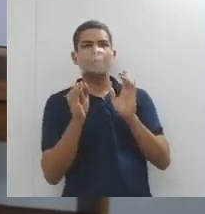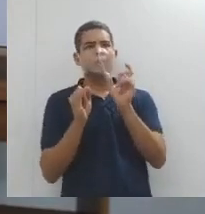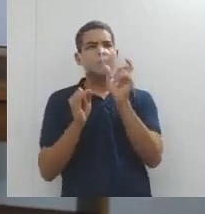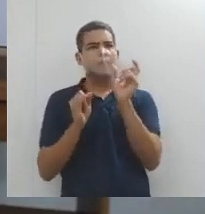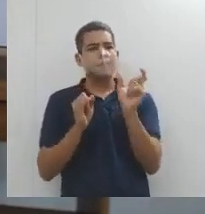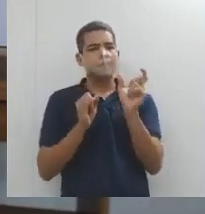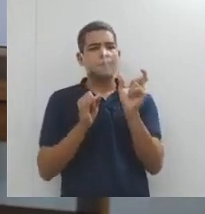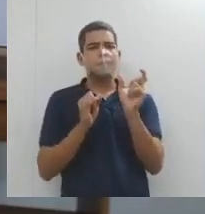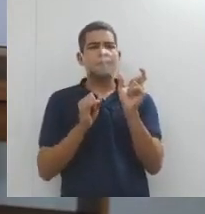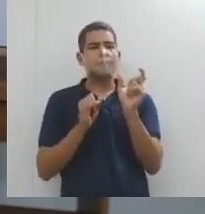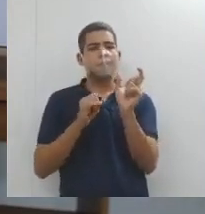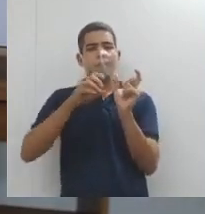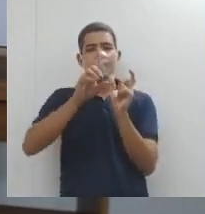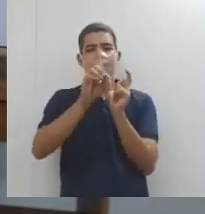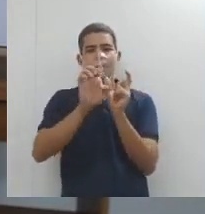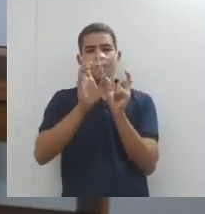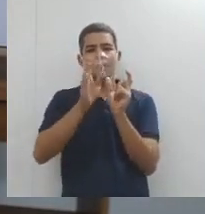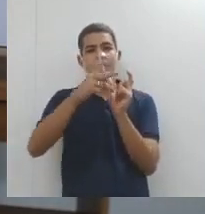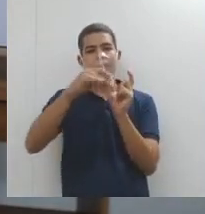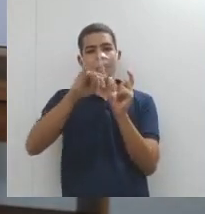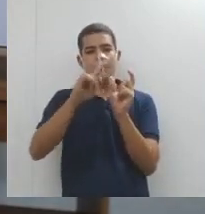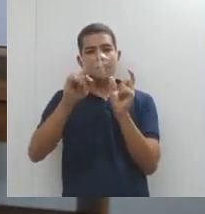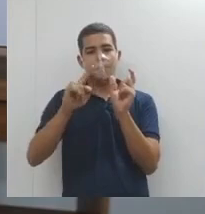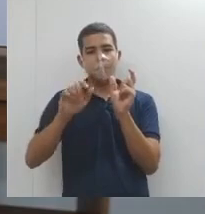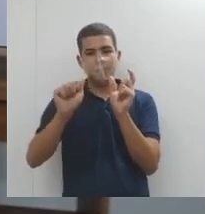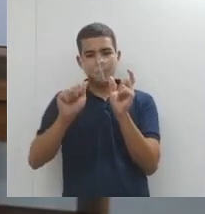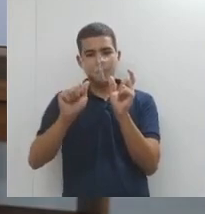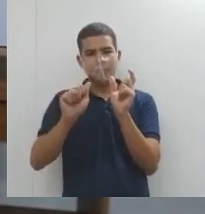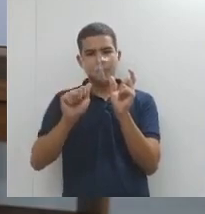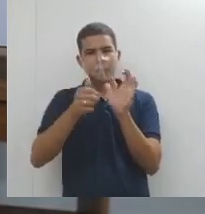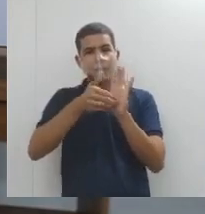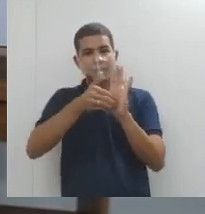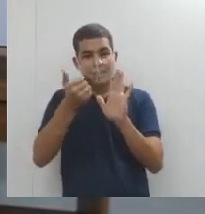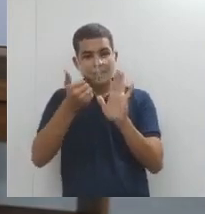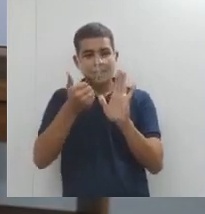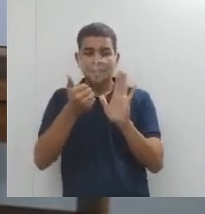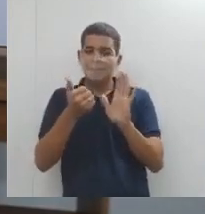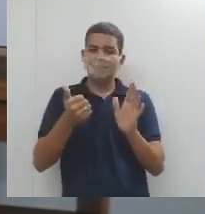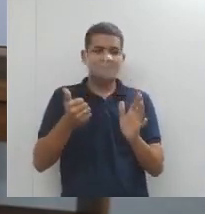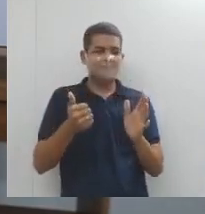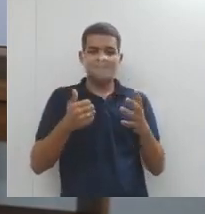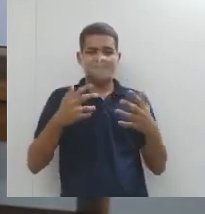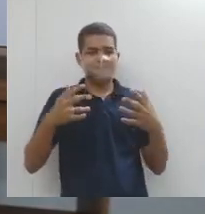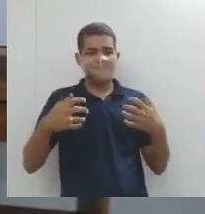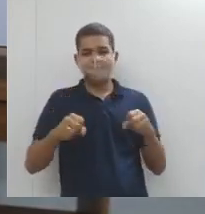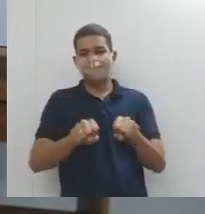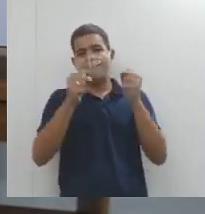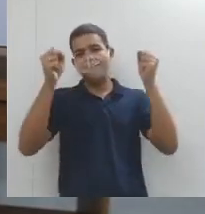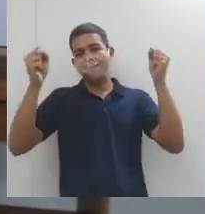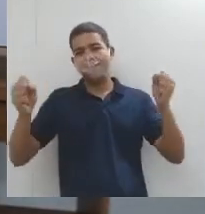esse de pizza aí, vai prejudicar bastante. Eu tenho que colocar algo aí, tá certo? Não